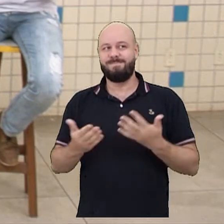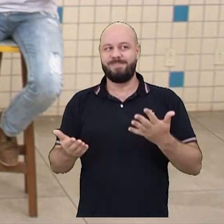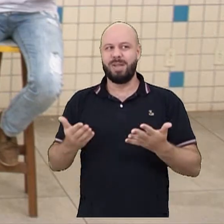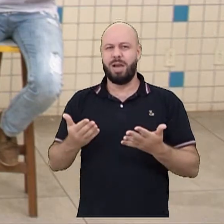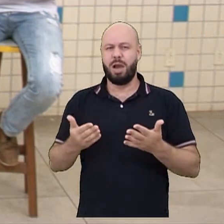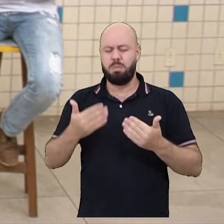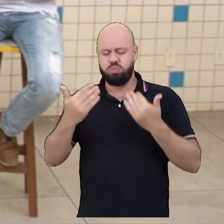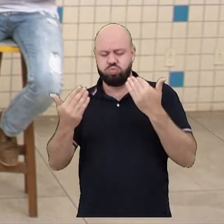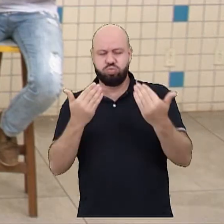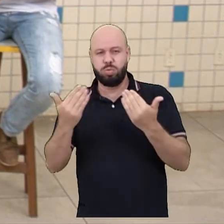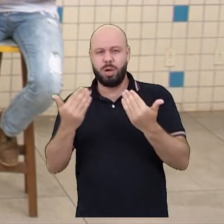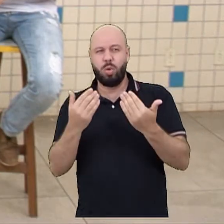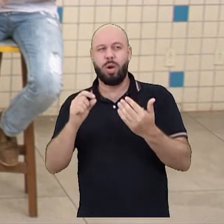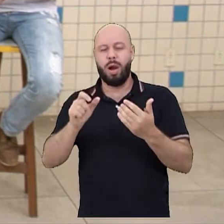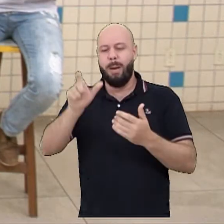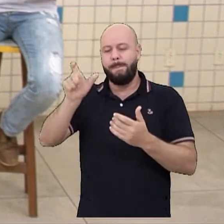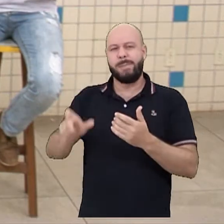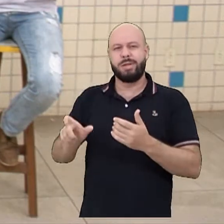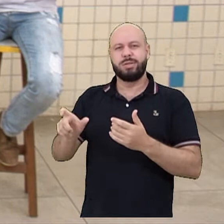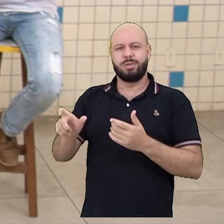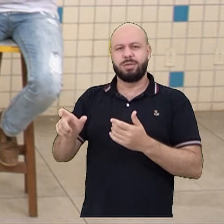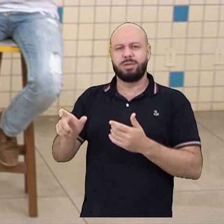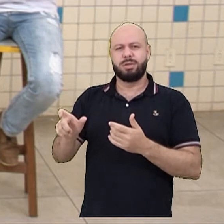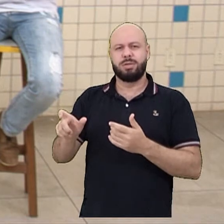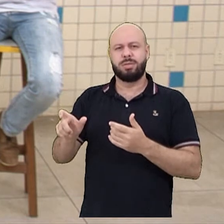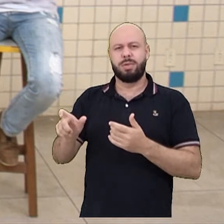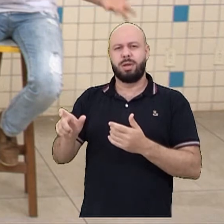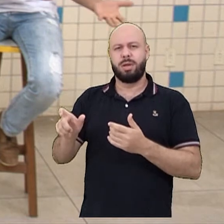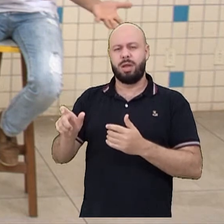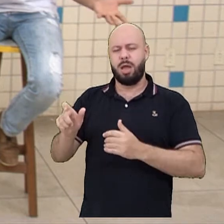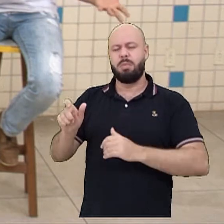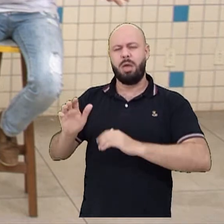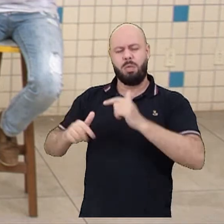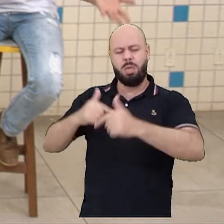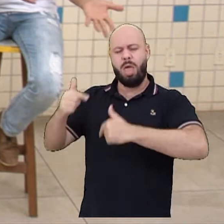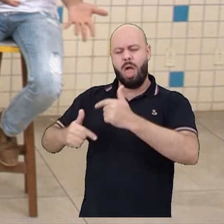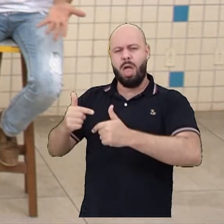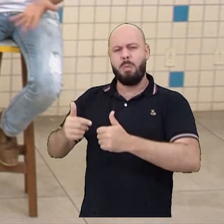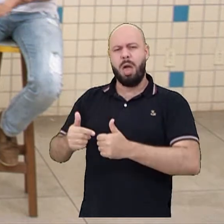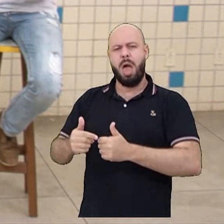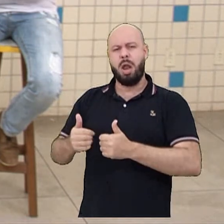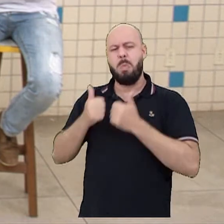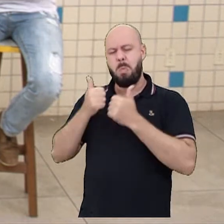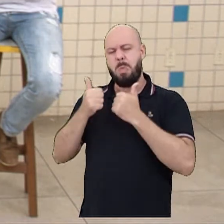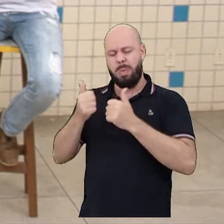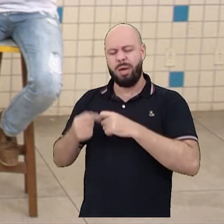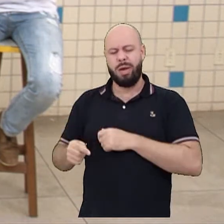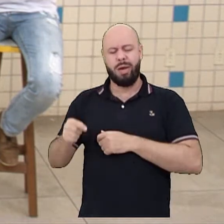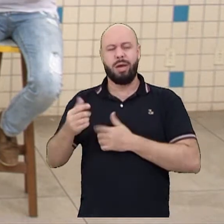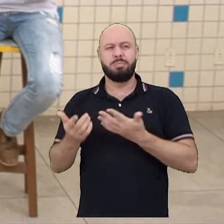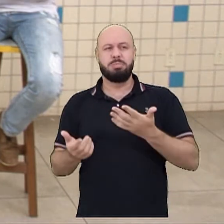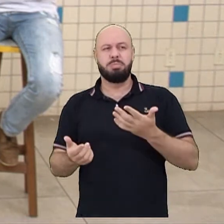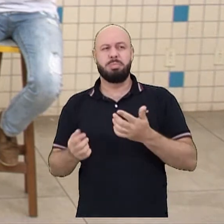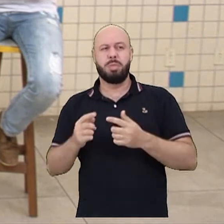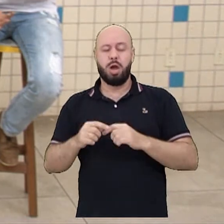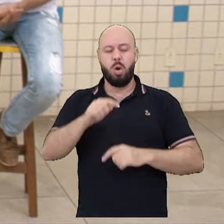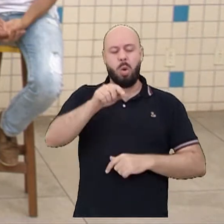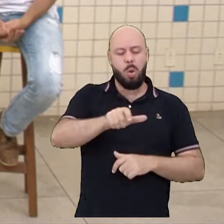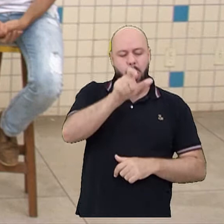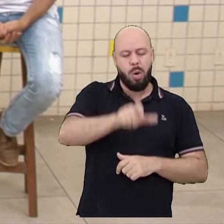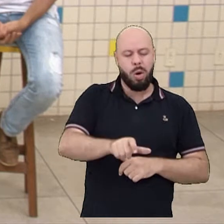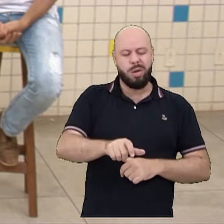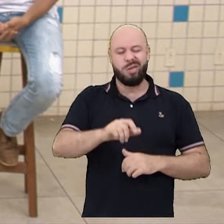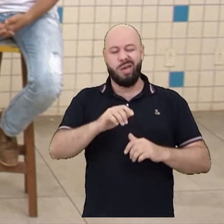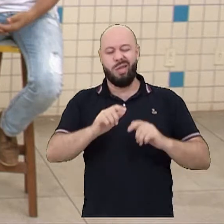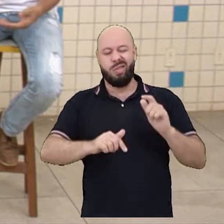uma comparação, né, com a pessoa que tem um bom emprego e a pessoa que não tem um emprego tão bom